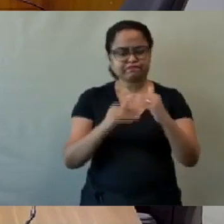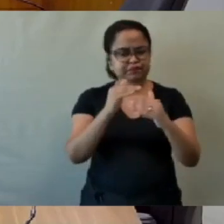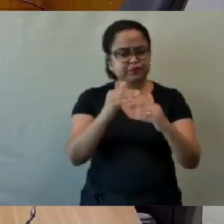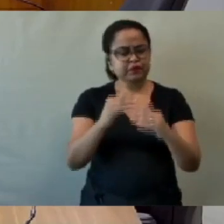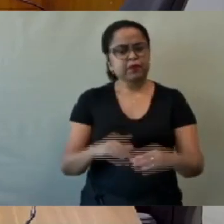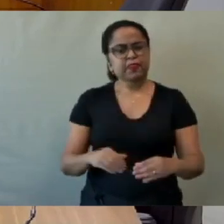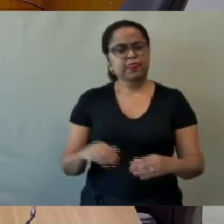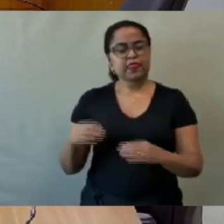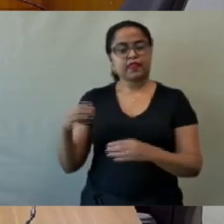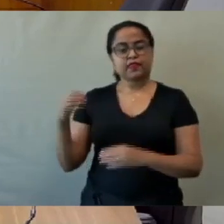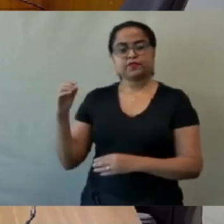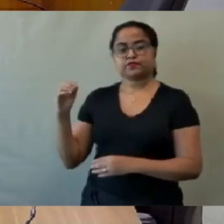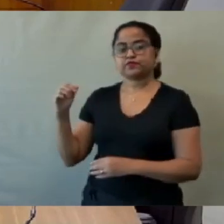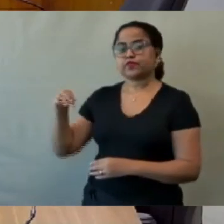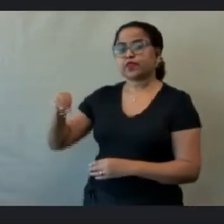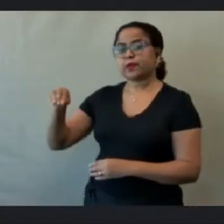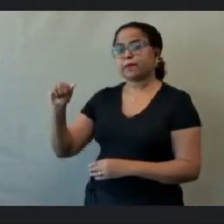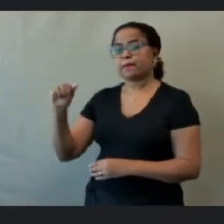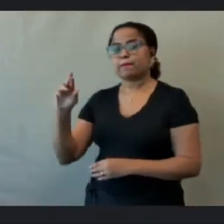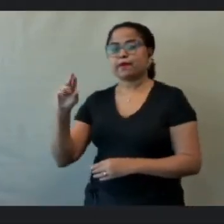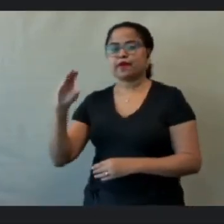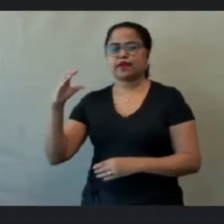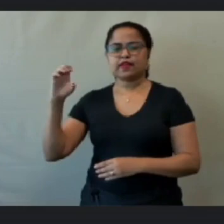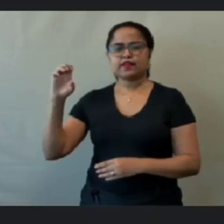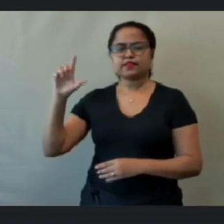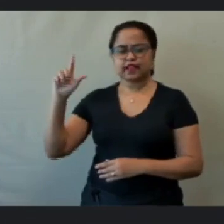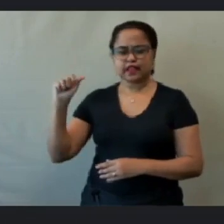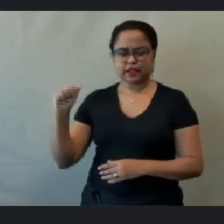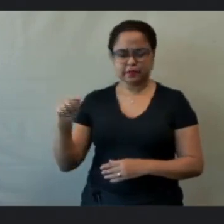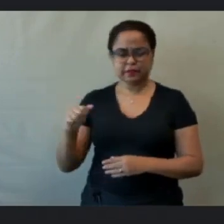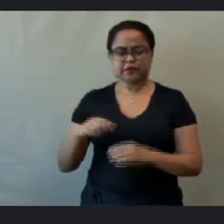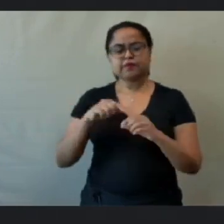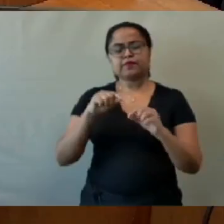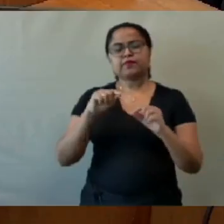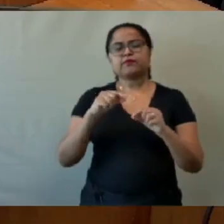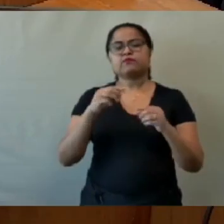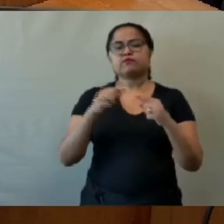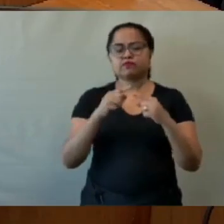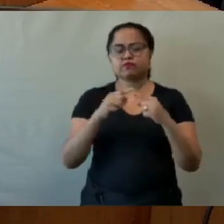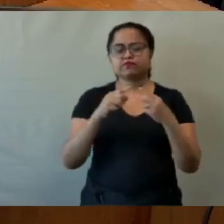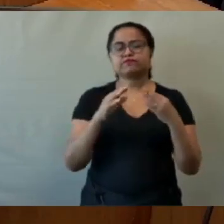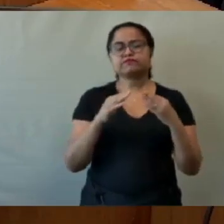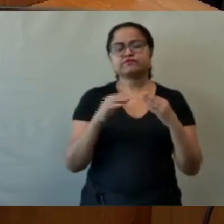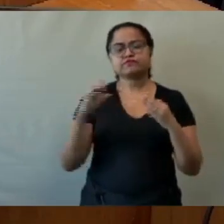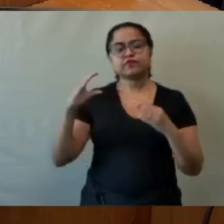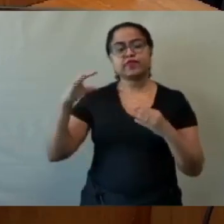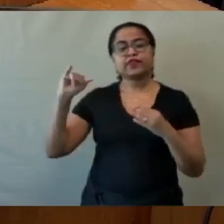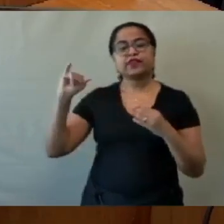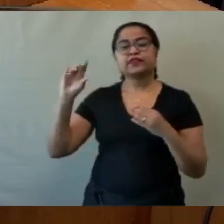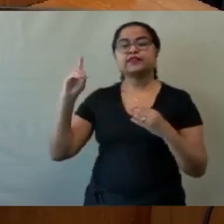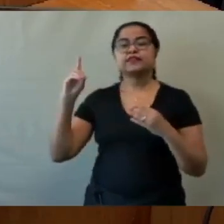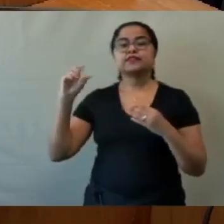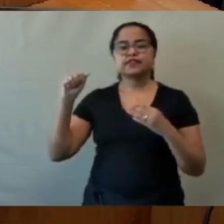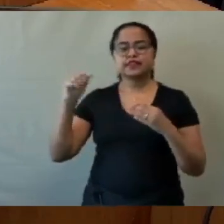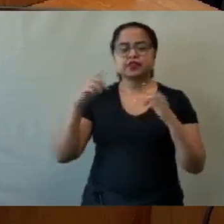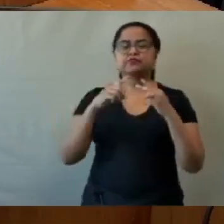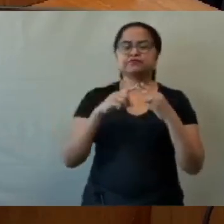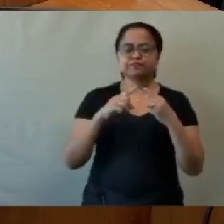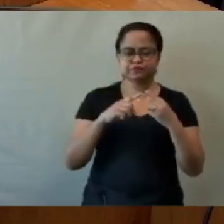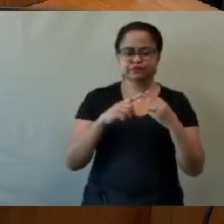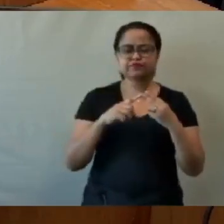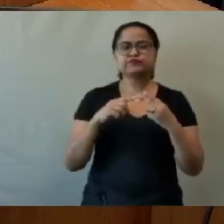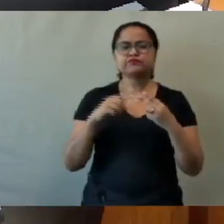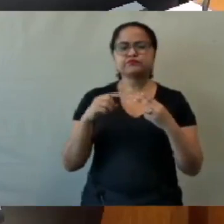vereadora Marcela Trópia? De acordo. Como vota a vereadora Cida Falabella? De acordo. E